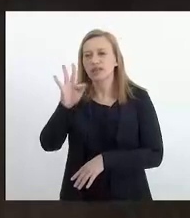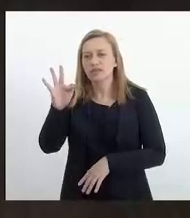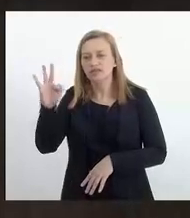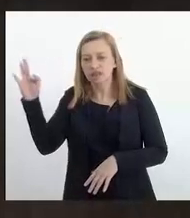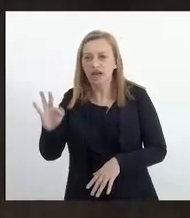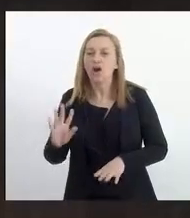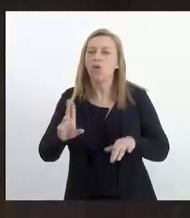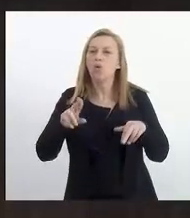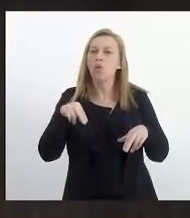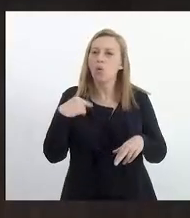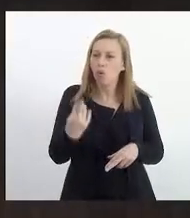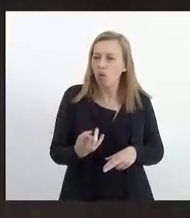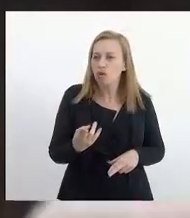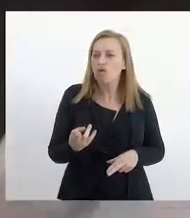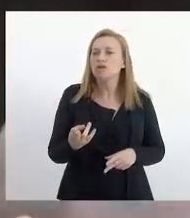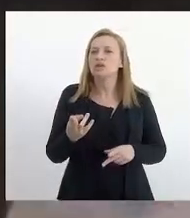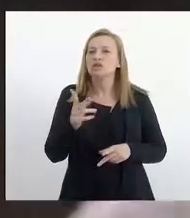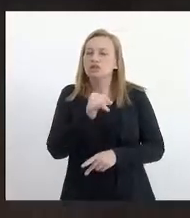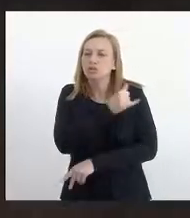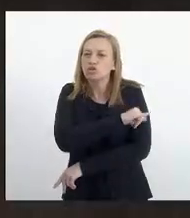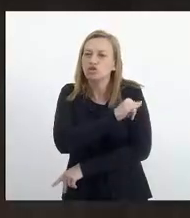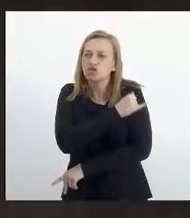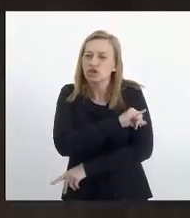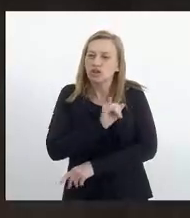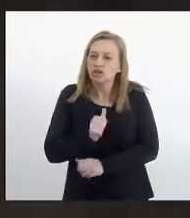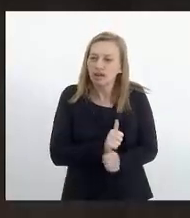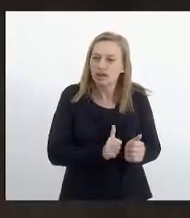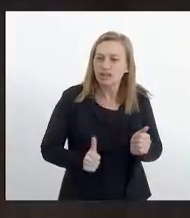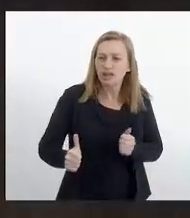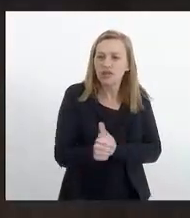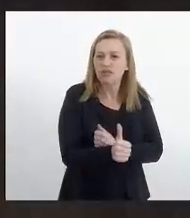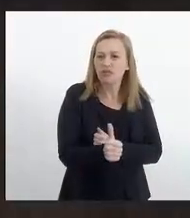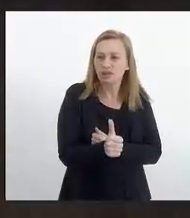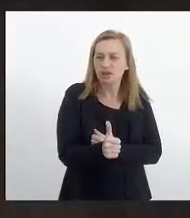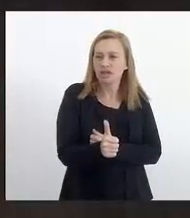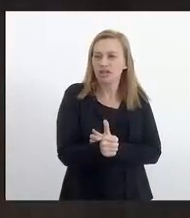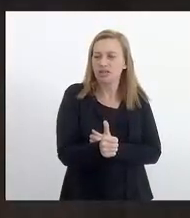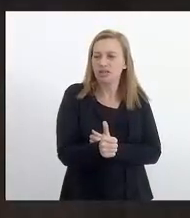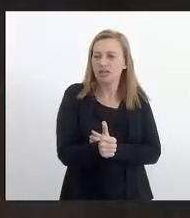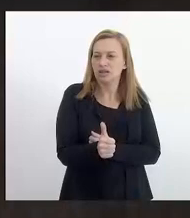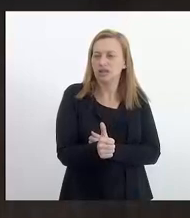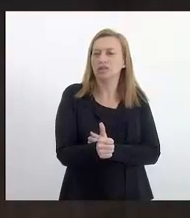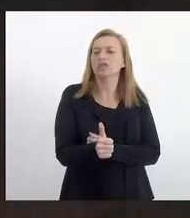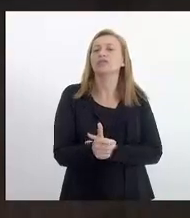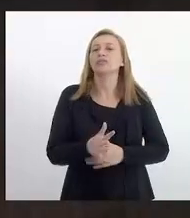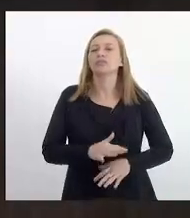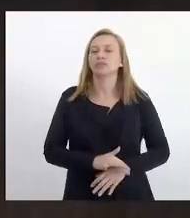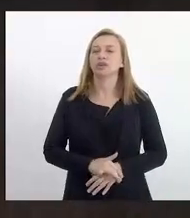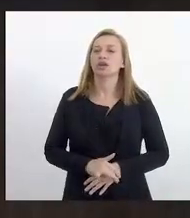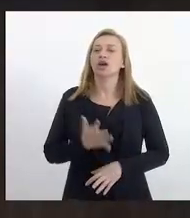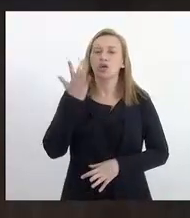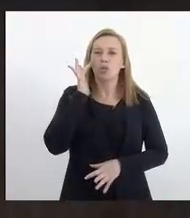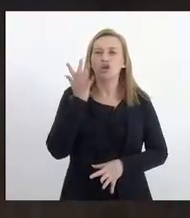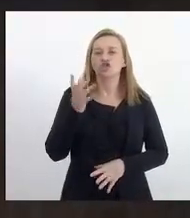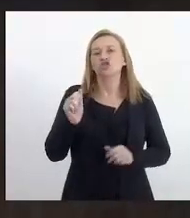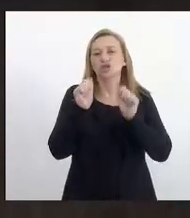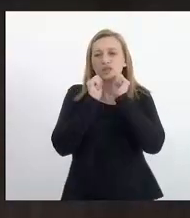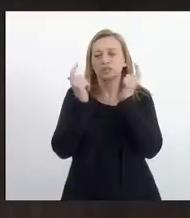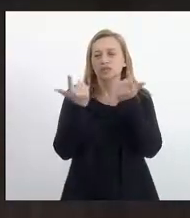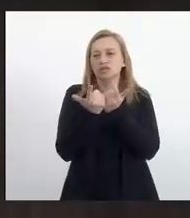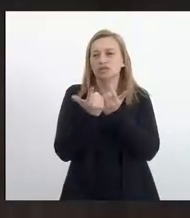processo, inclusive, de chantagem feita pelo governo federal ao estado do Rio de Janeiro. Eu acho que a Assembleia Legislativa tem um